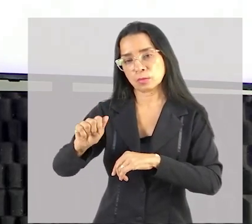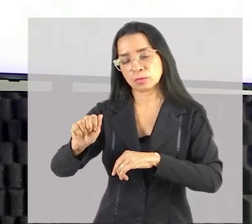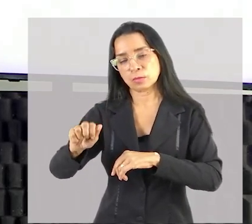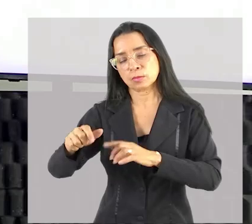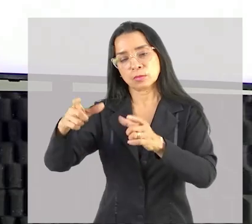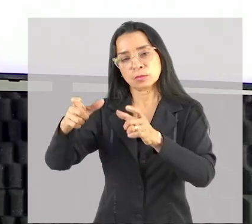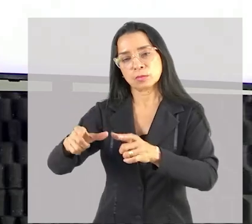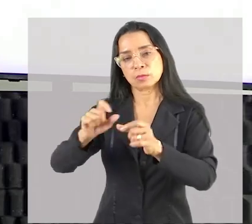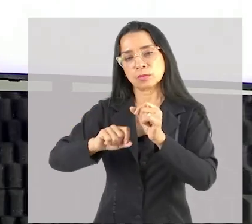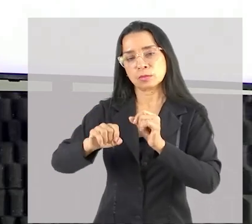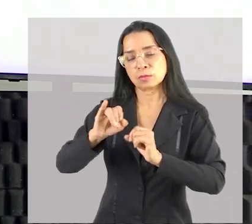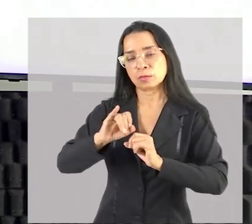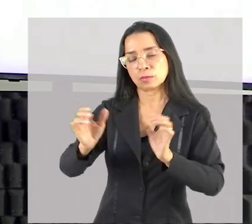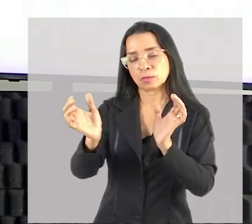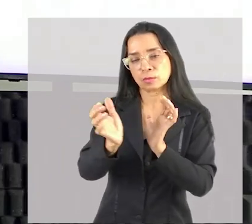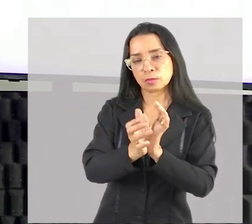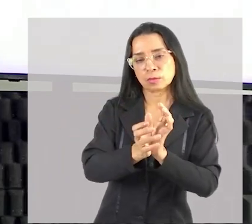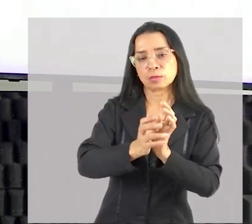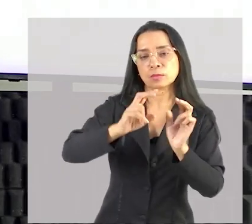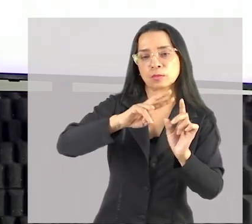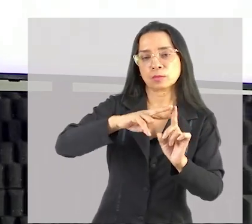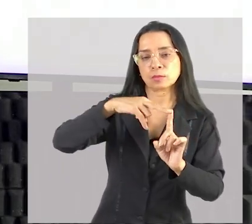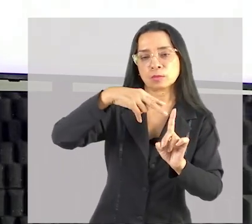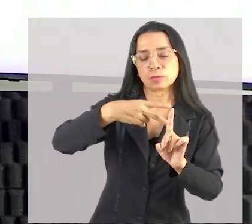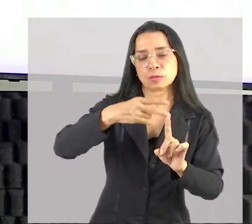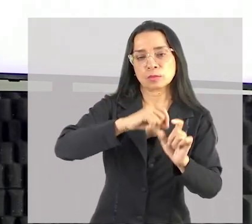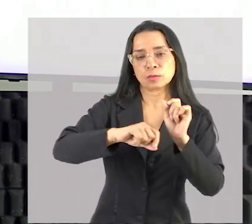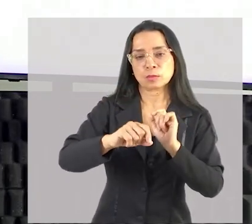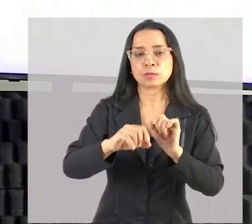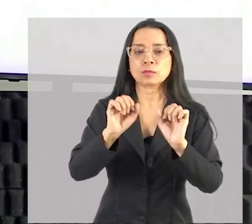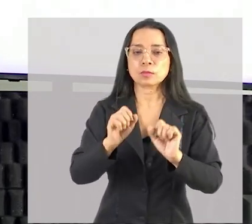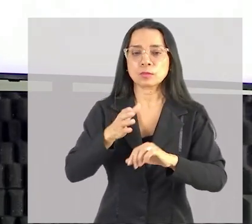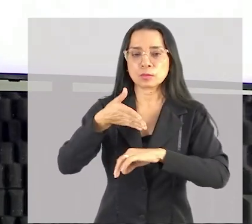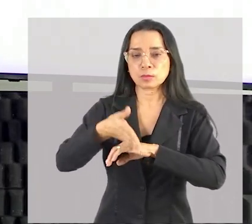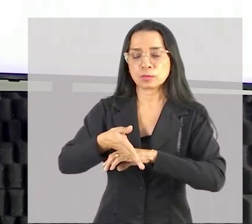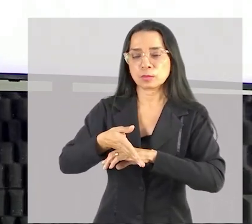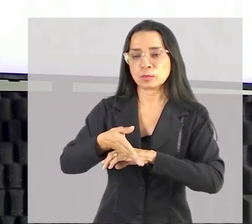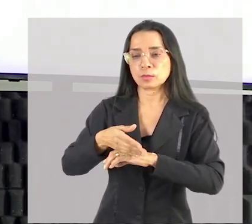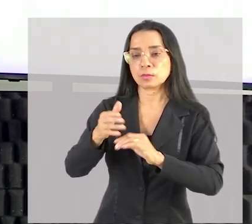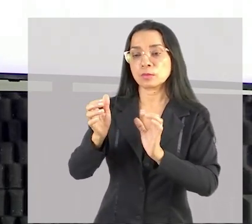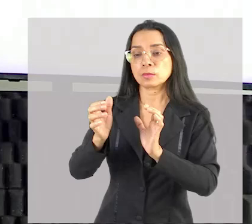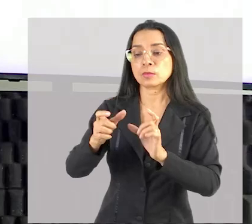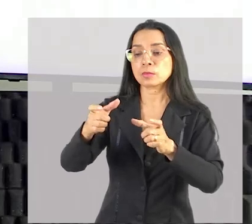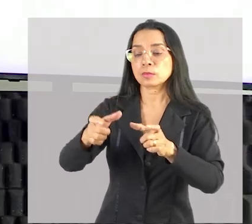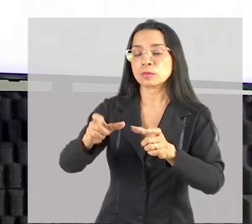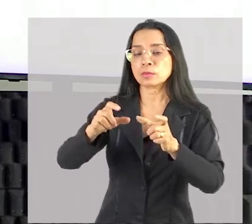Se esse grupo tiver uma ligação dupla, tu vai entrar na posição meta.